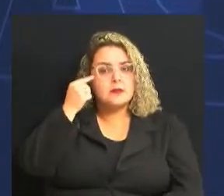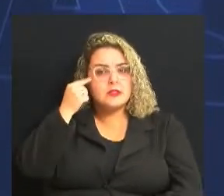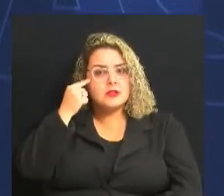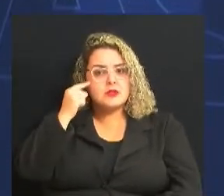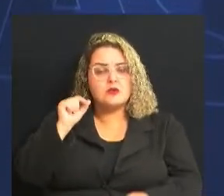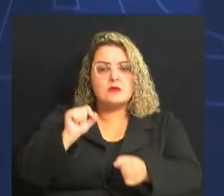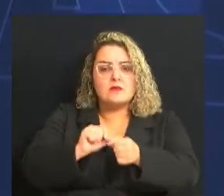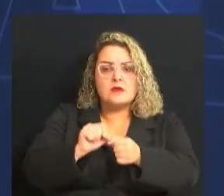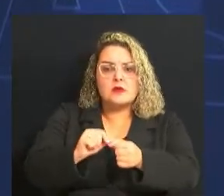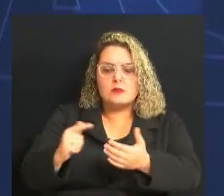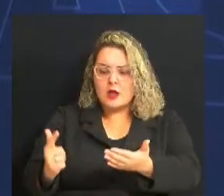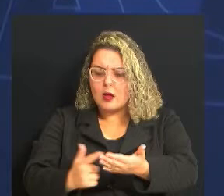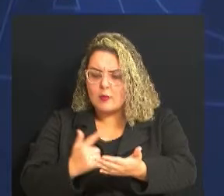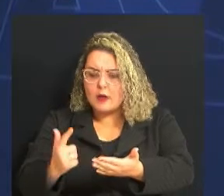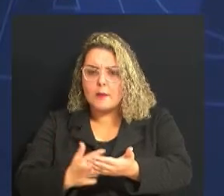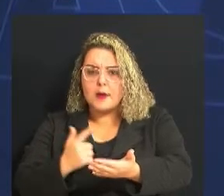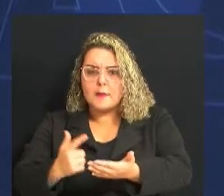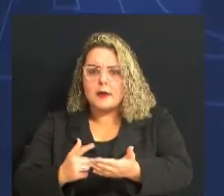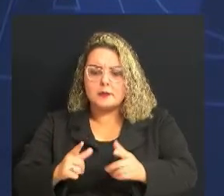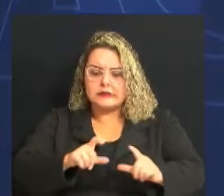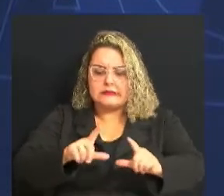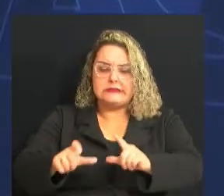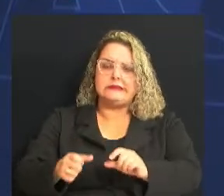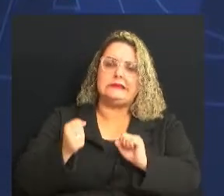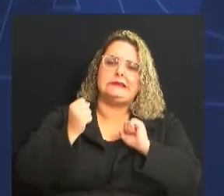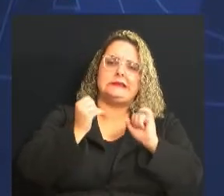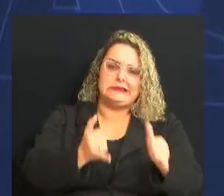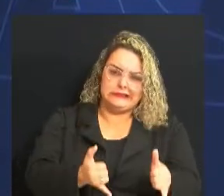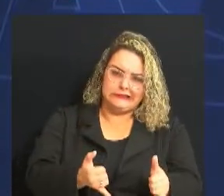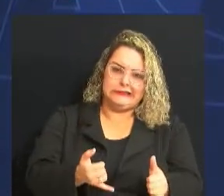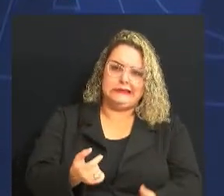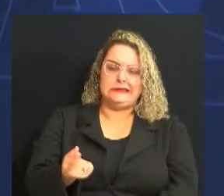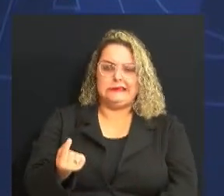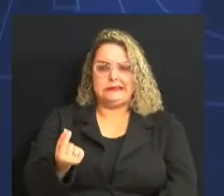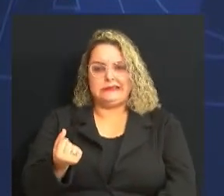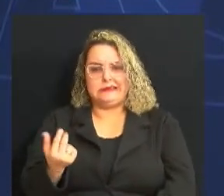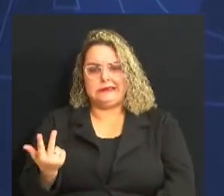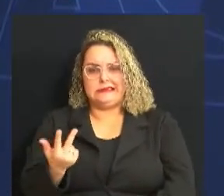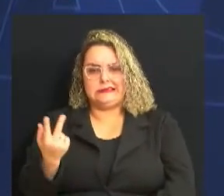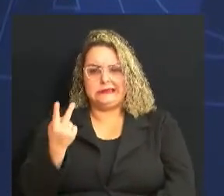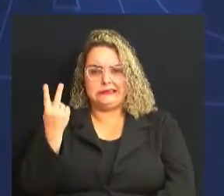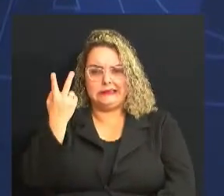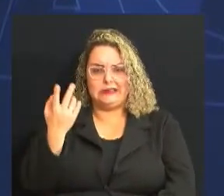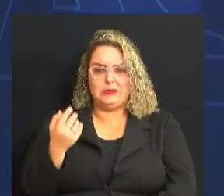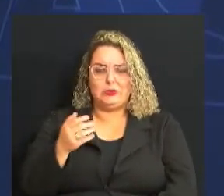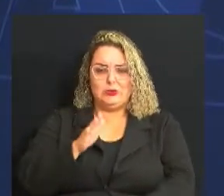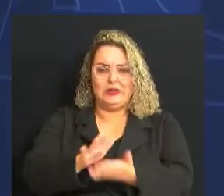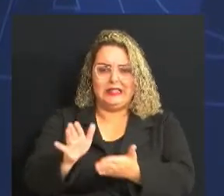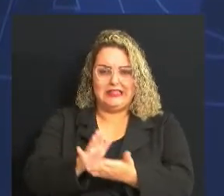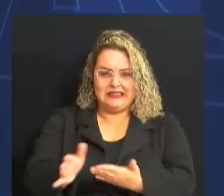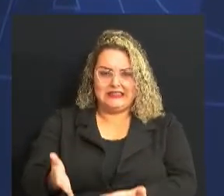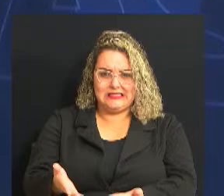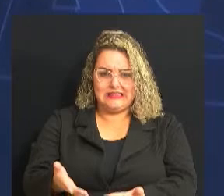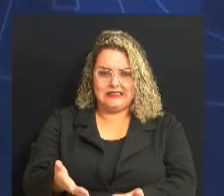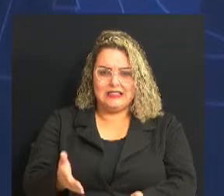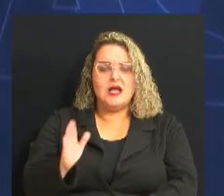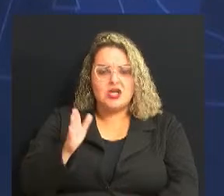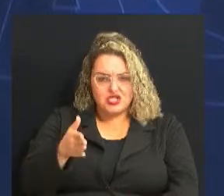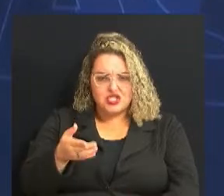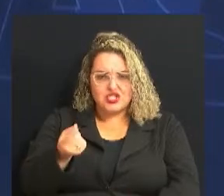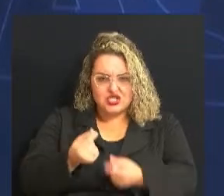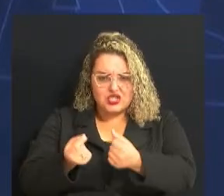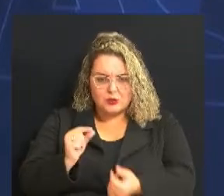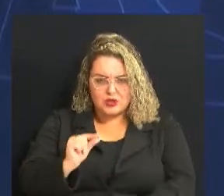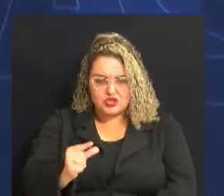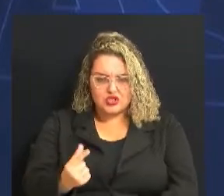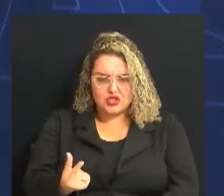Copa do Mundo e desistiu depois que você viu os valores e quanto iria gastar, já deu um destino para esse dinheiro? Será